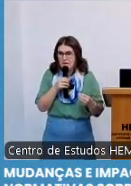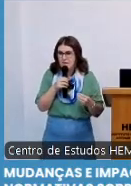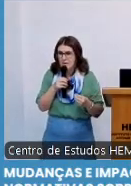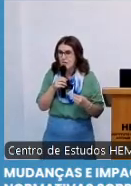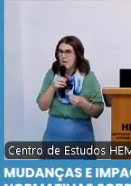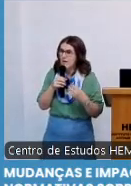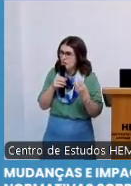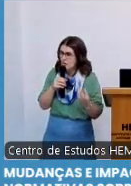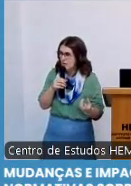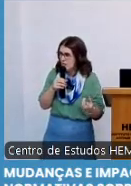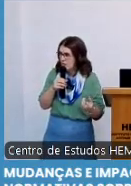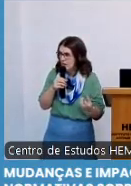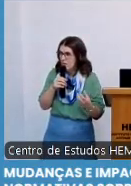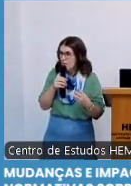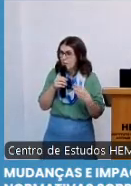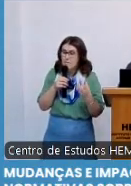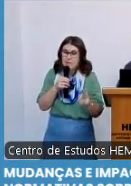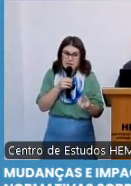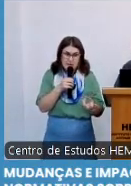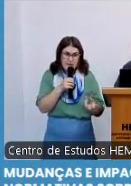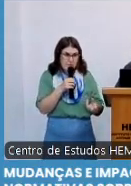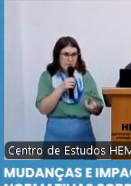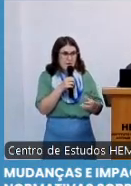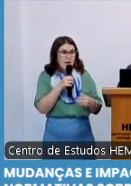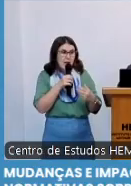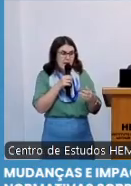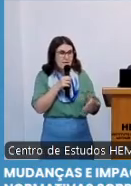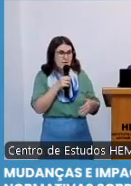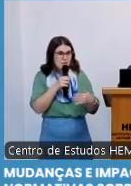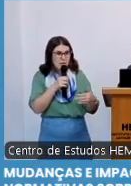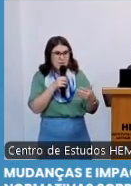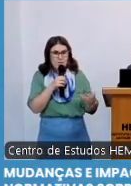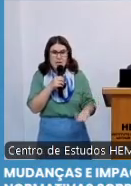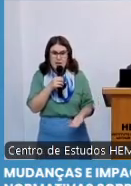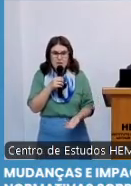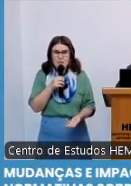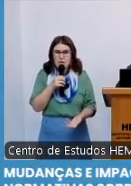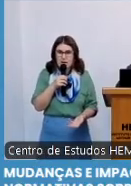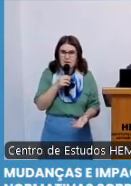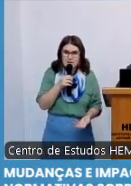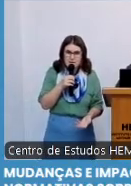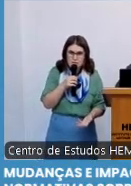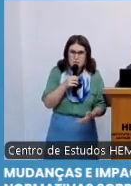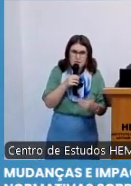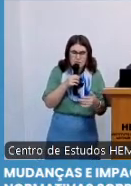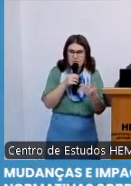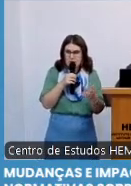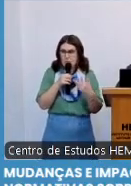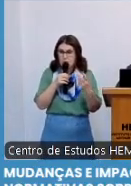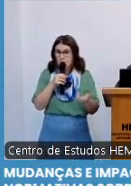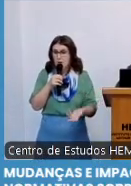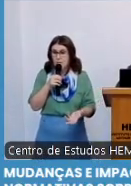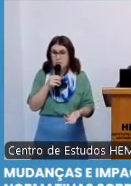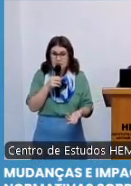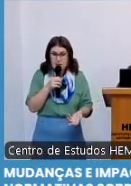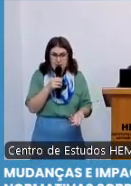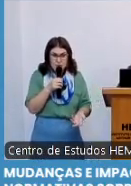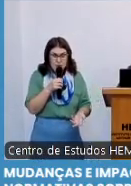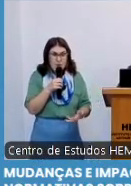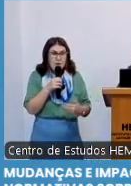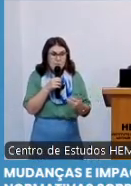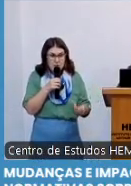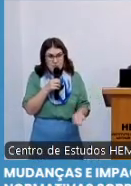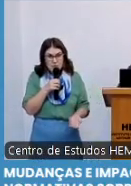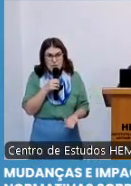dessa eleição, que eram de membros do CEP, possibilitava essa articulação que era trocada, então, de tempos em tempos, conforme o